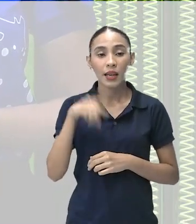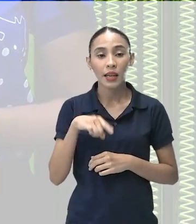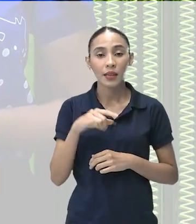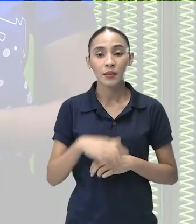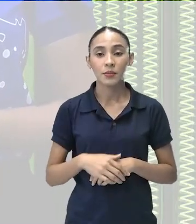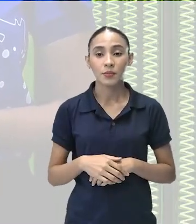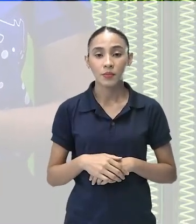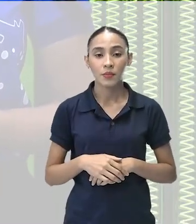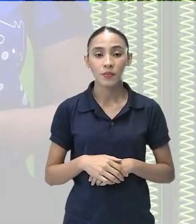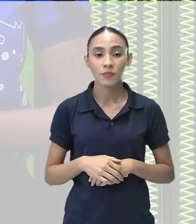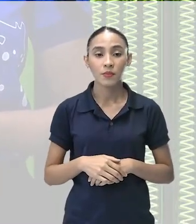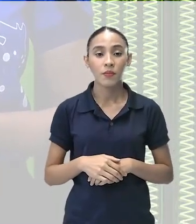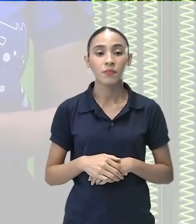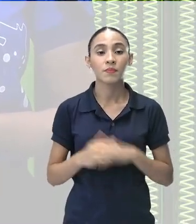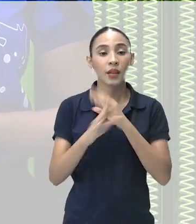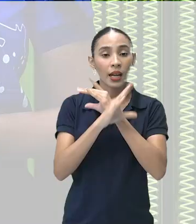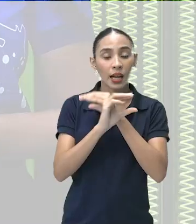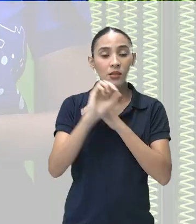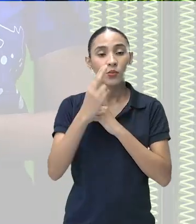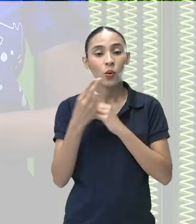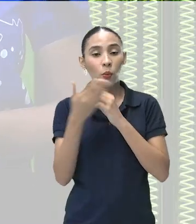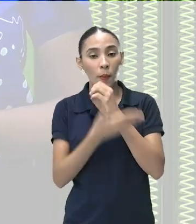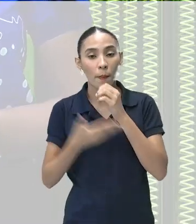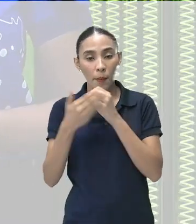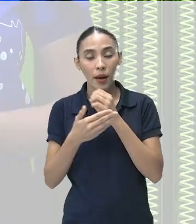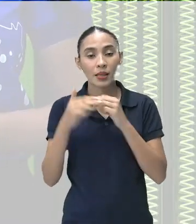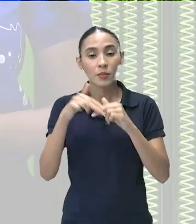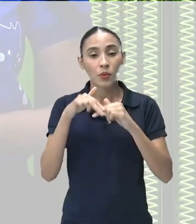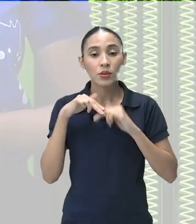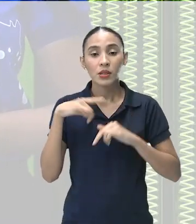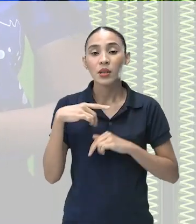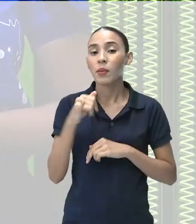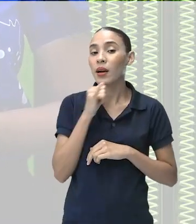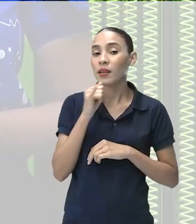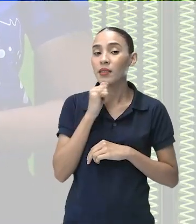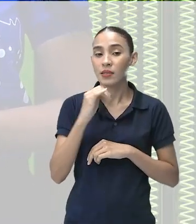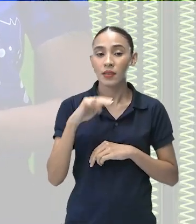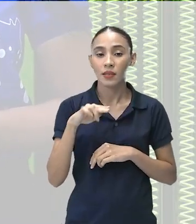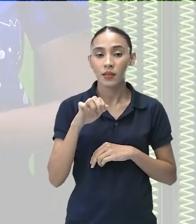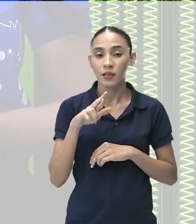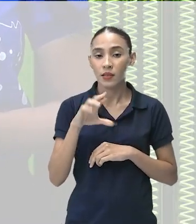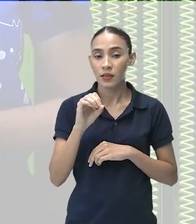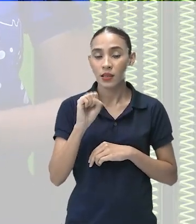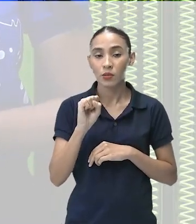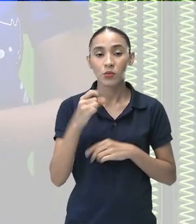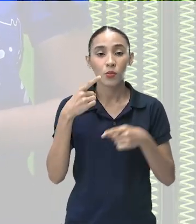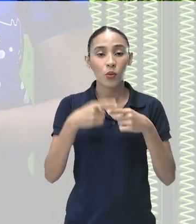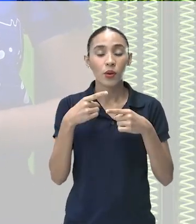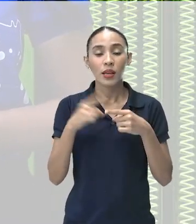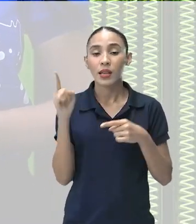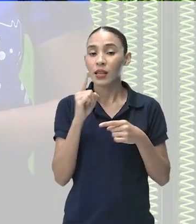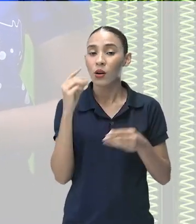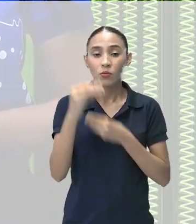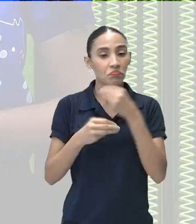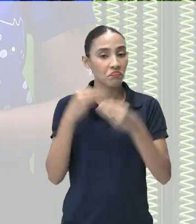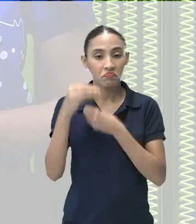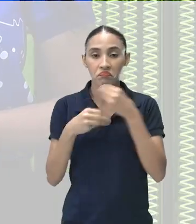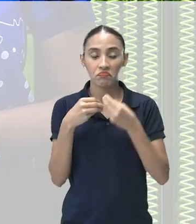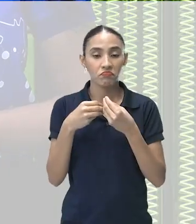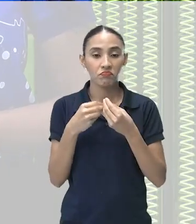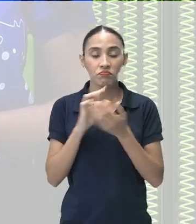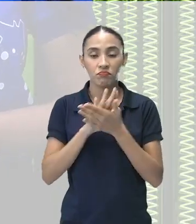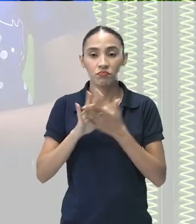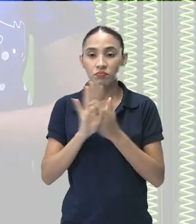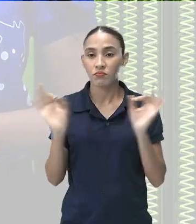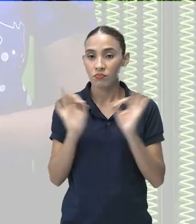água. São os com água, ácidos ou bases, e por isso se caracterizam como neutros, já que não